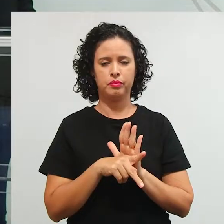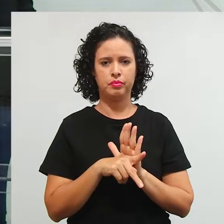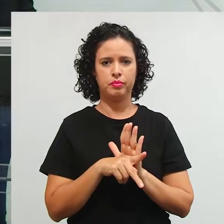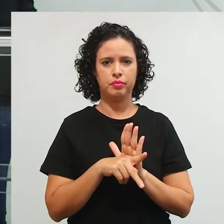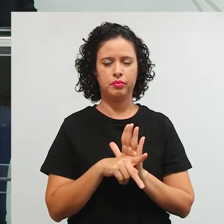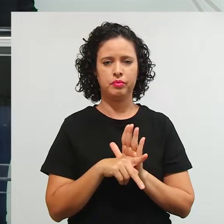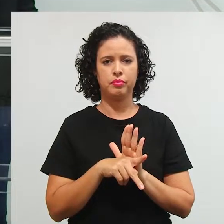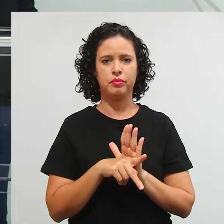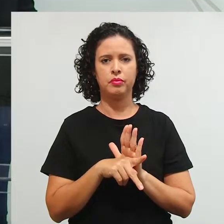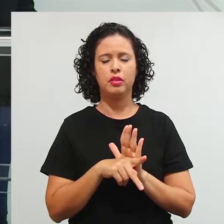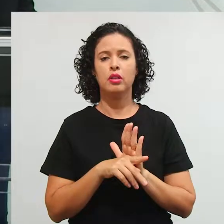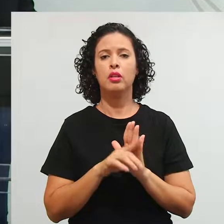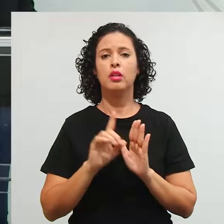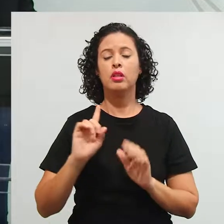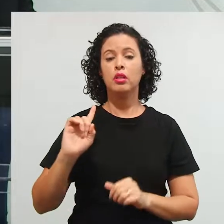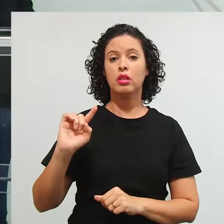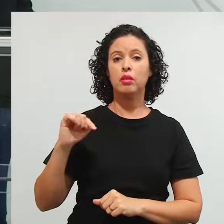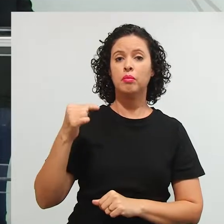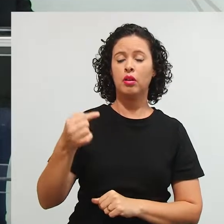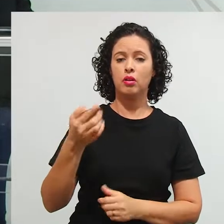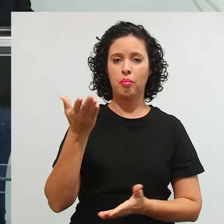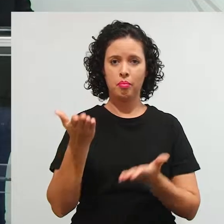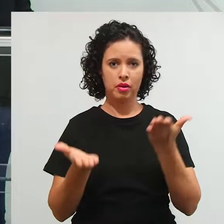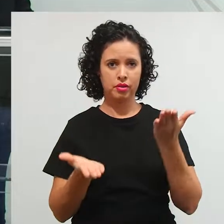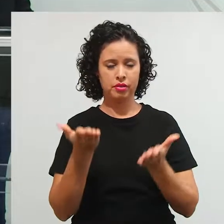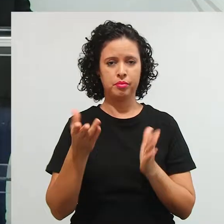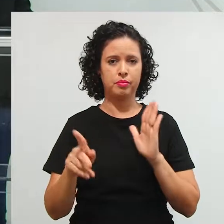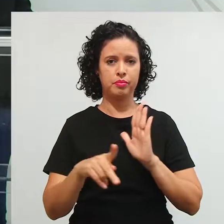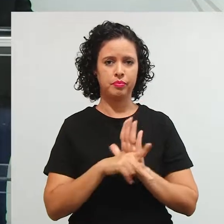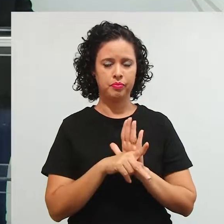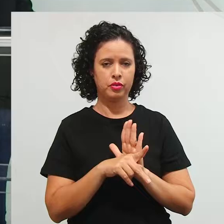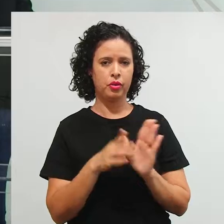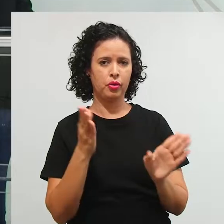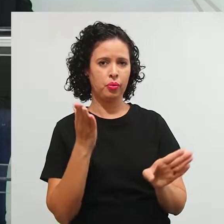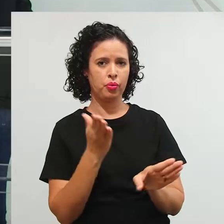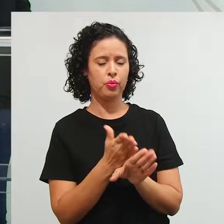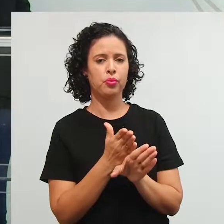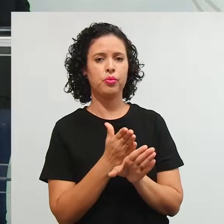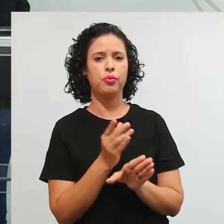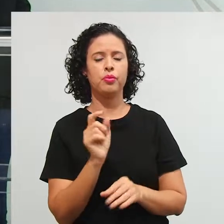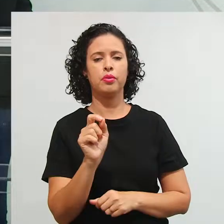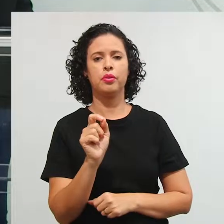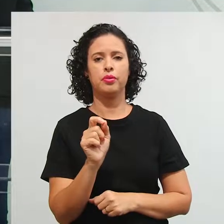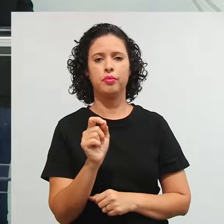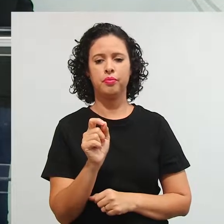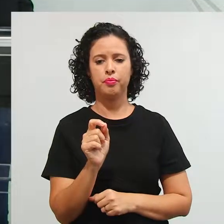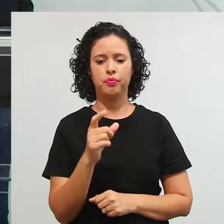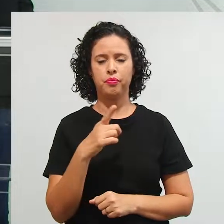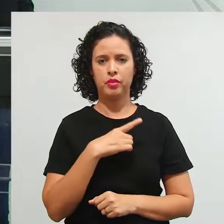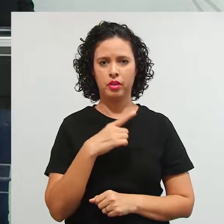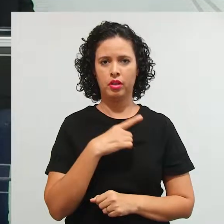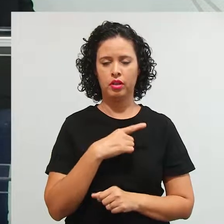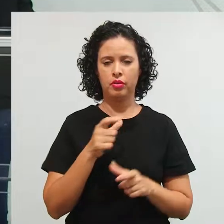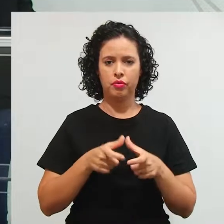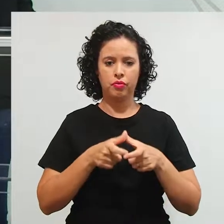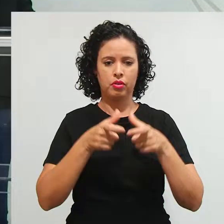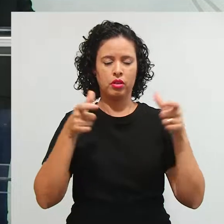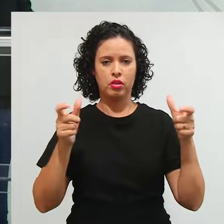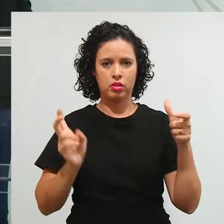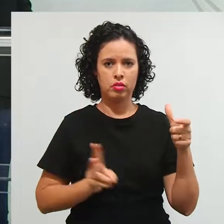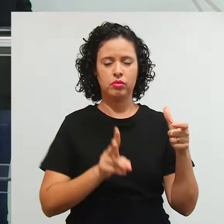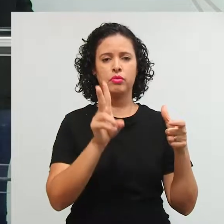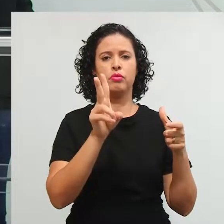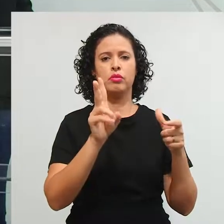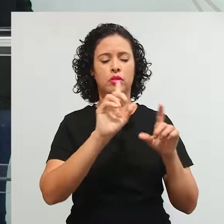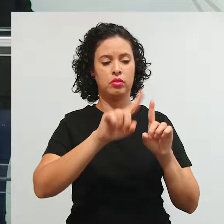E lá, nesse balanço patrimonial, se identifica que lá tem o montante das contas